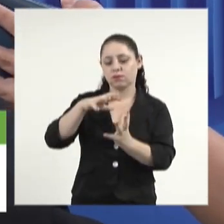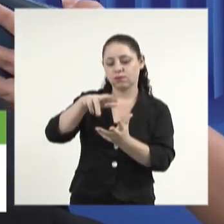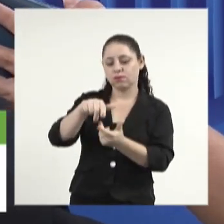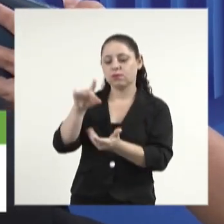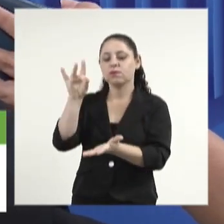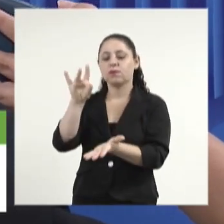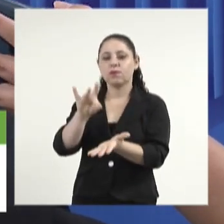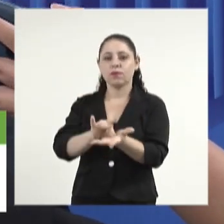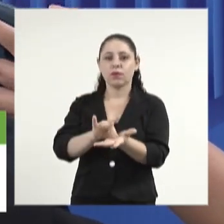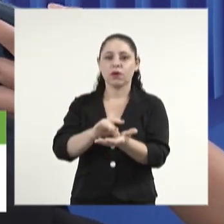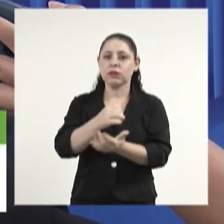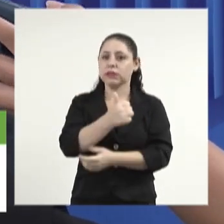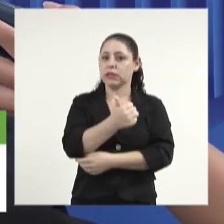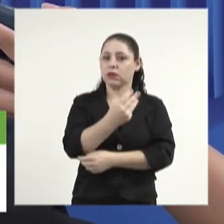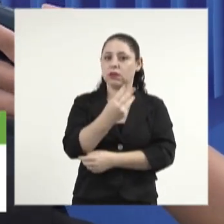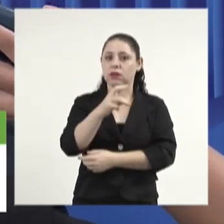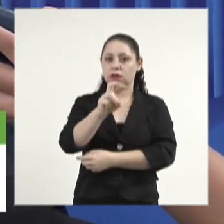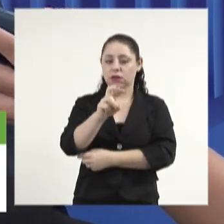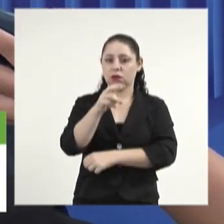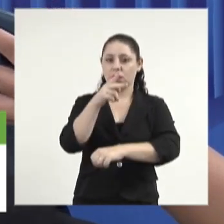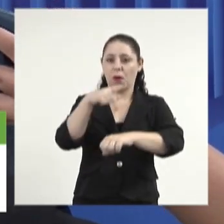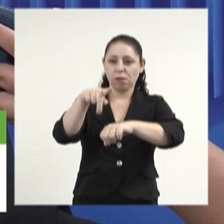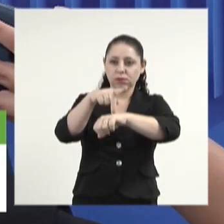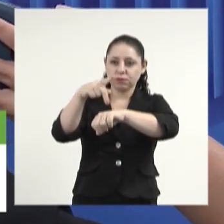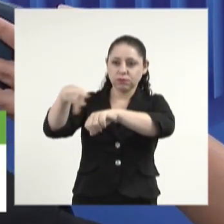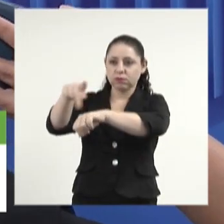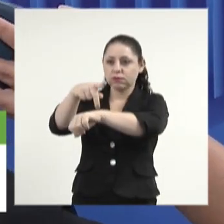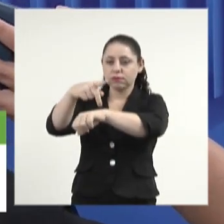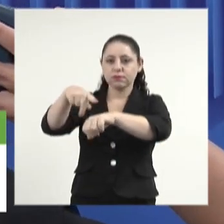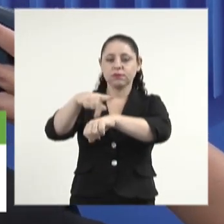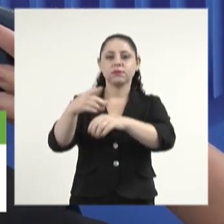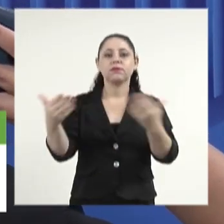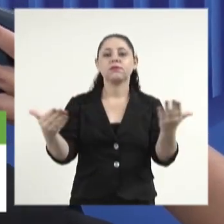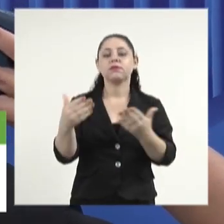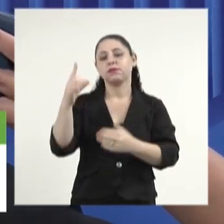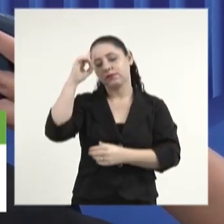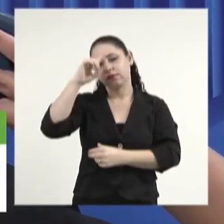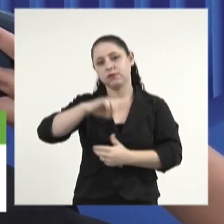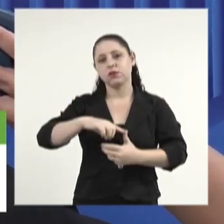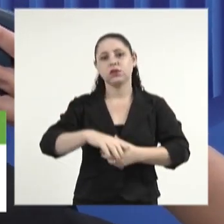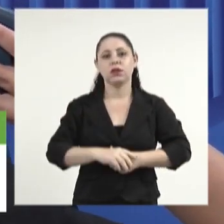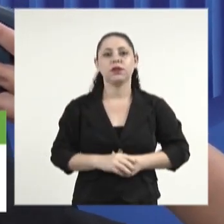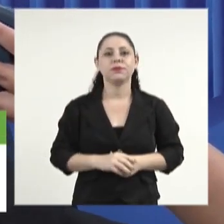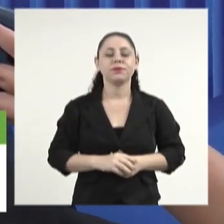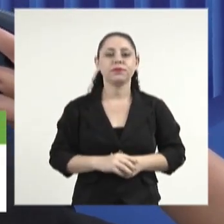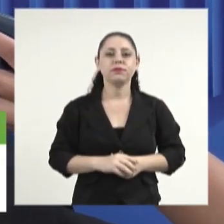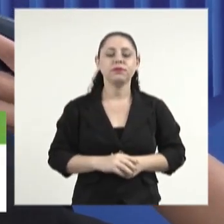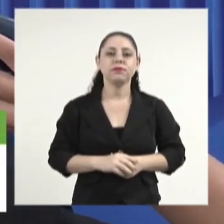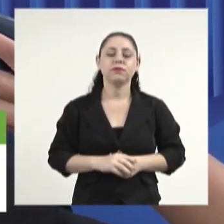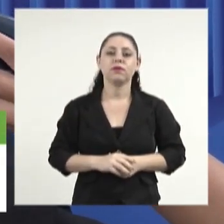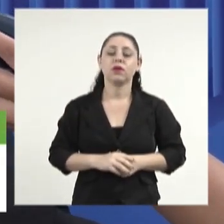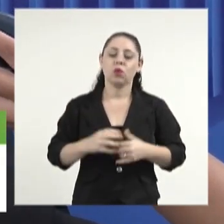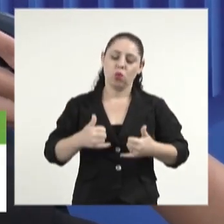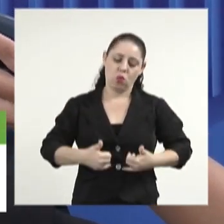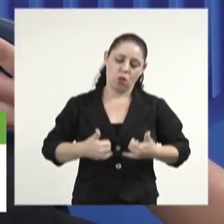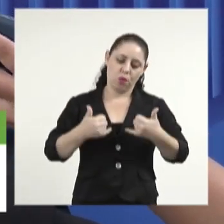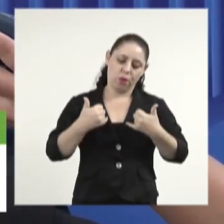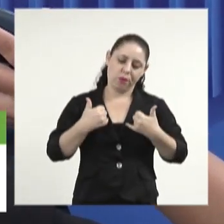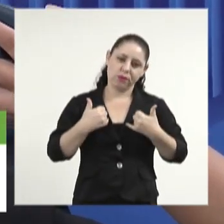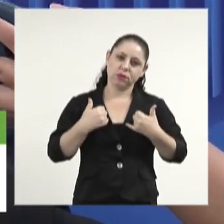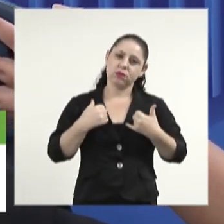verdade, 135 nações, mas hoje para mim com uma grande emoção e honra, é